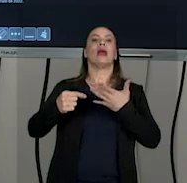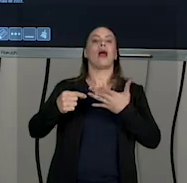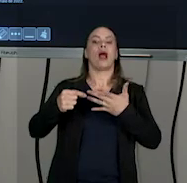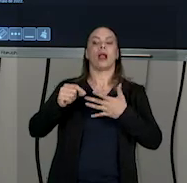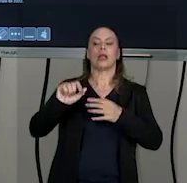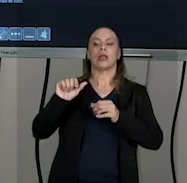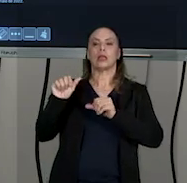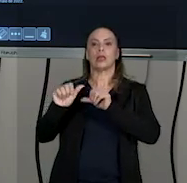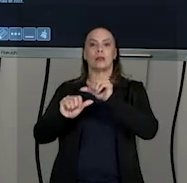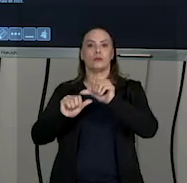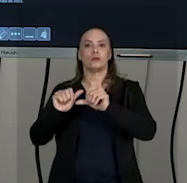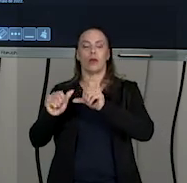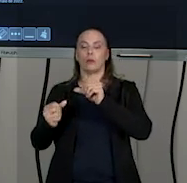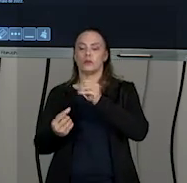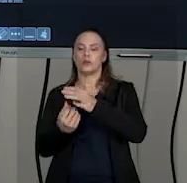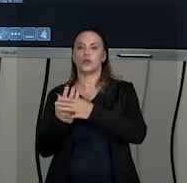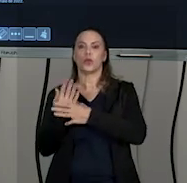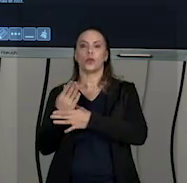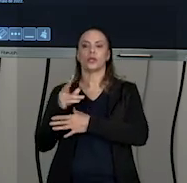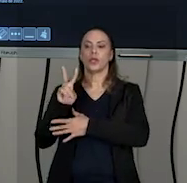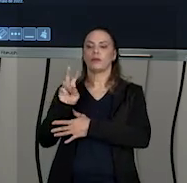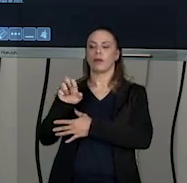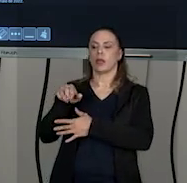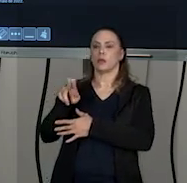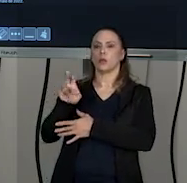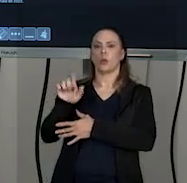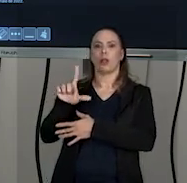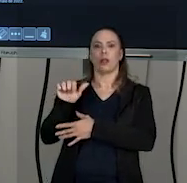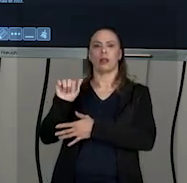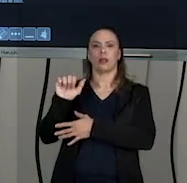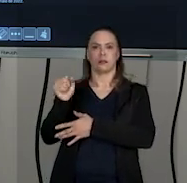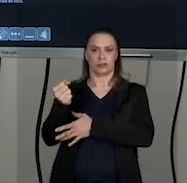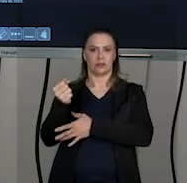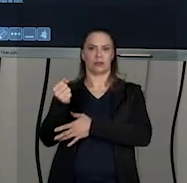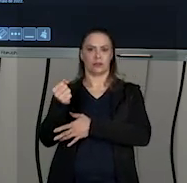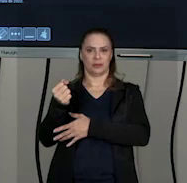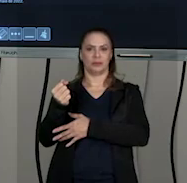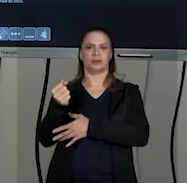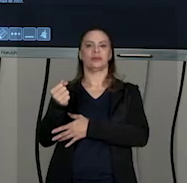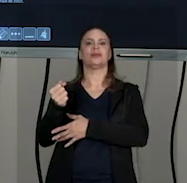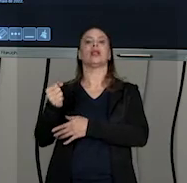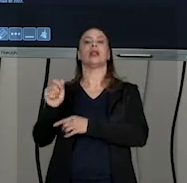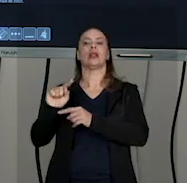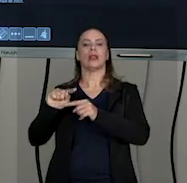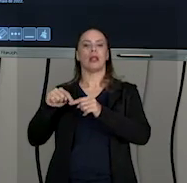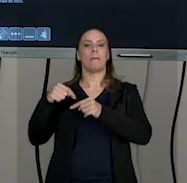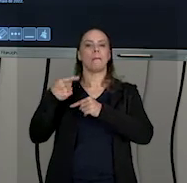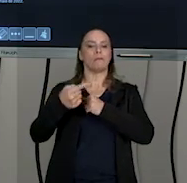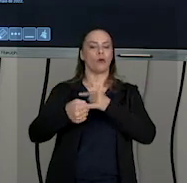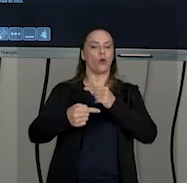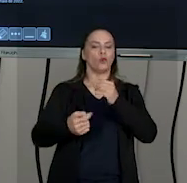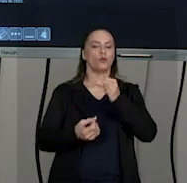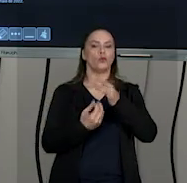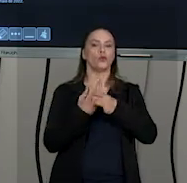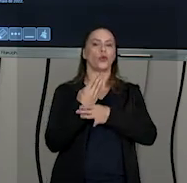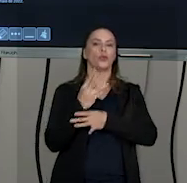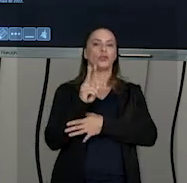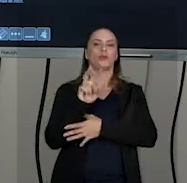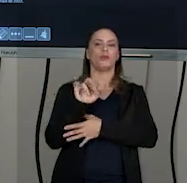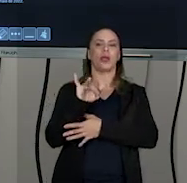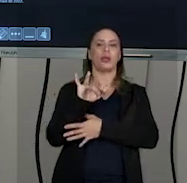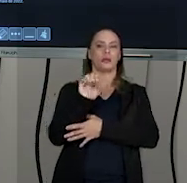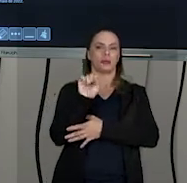eles dão origem às vênulas e as vênulas dão origem às veias. Essas veias vão buscar o